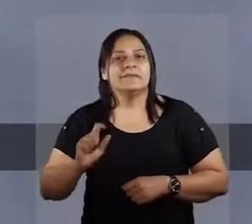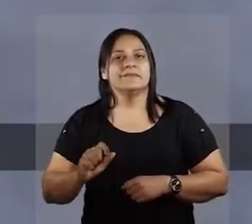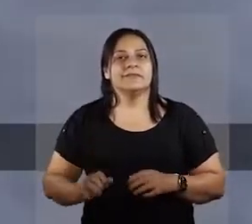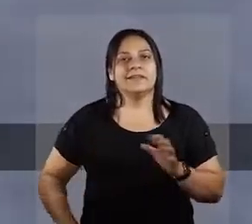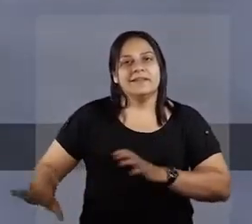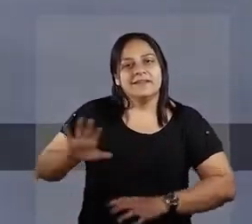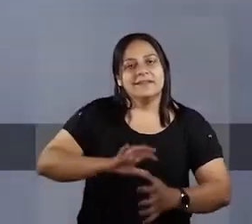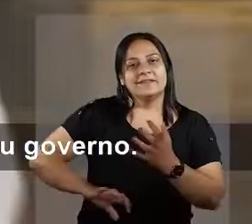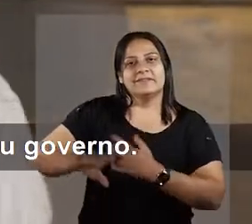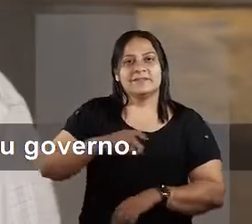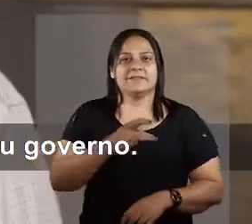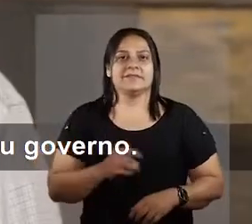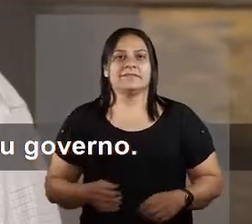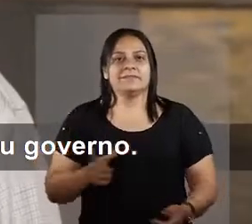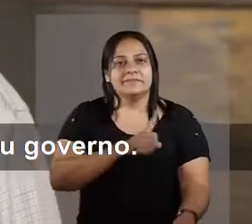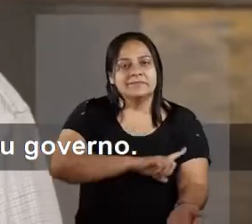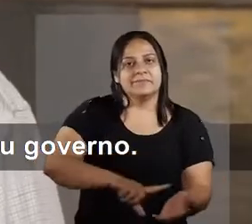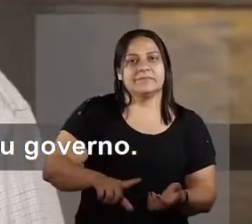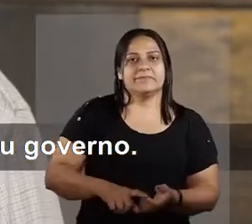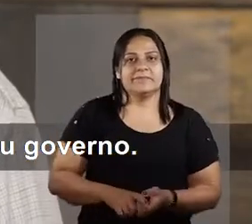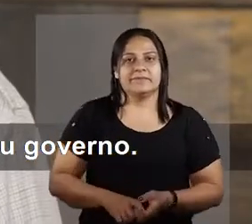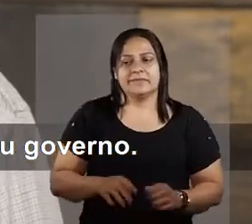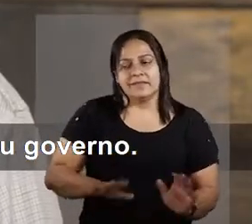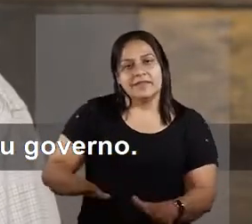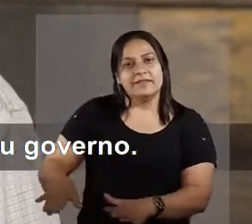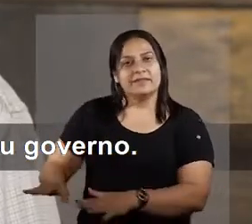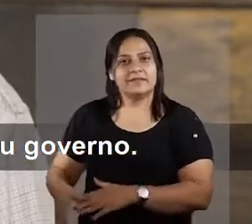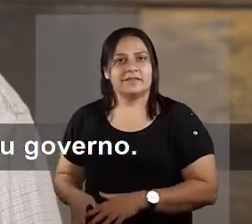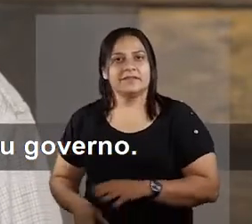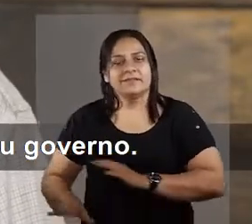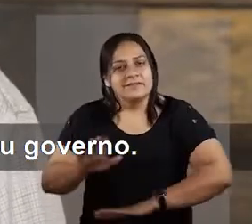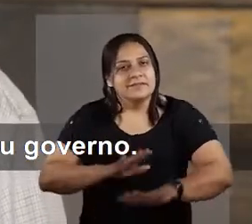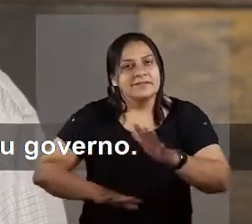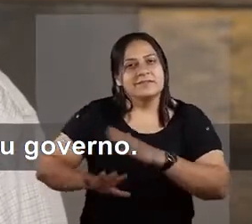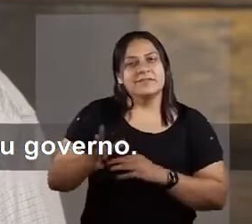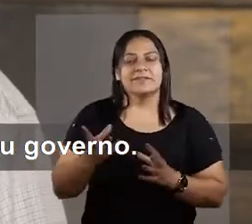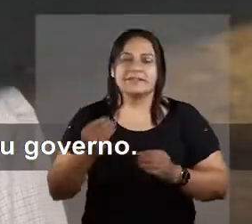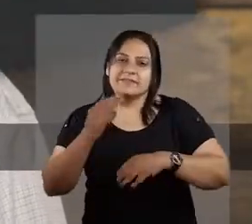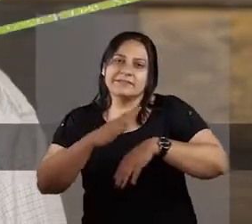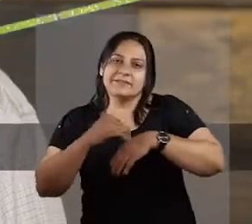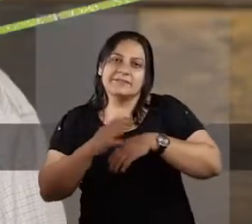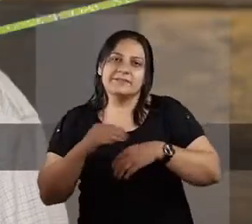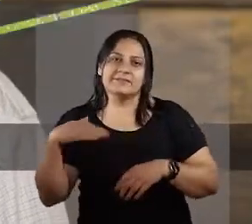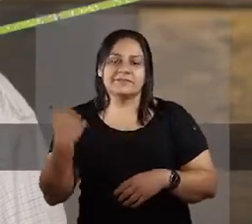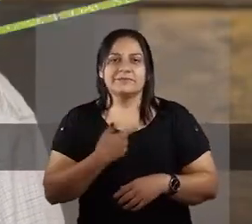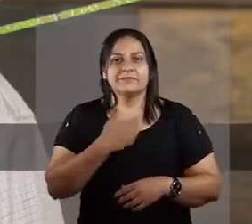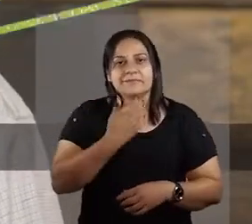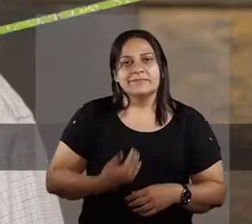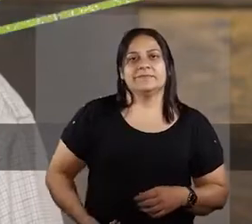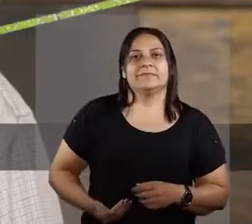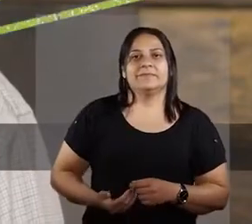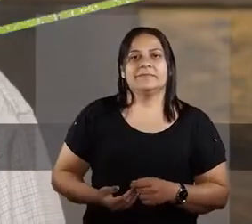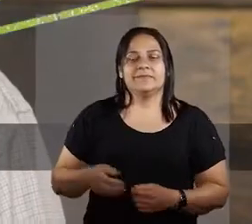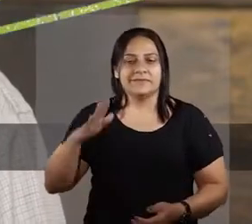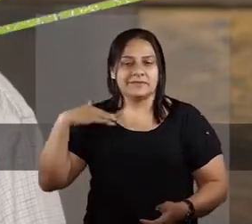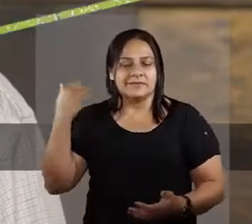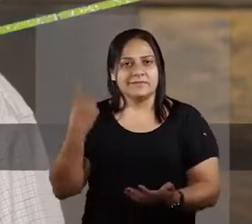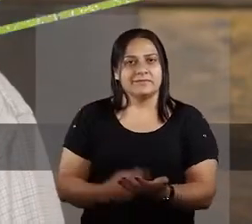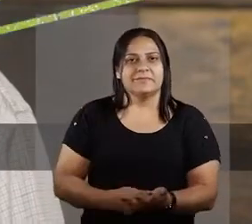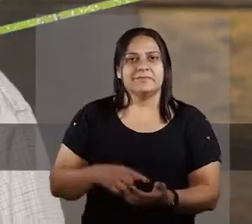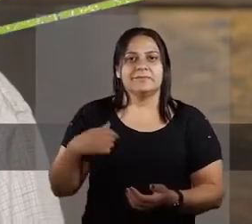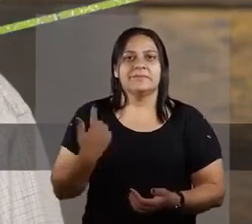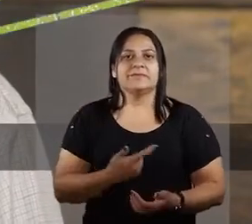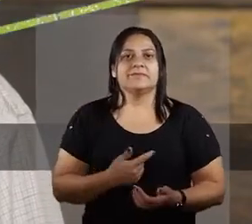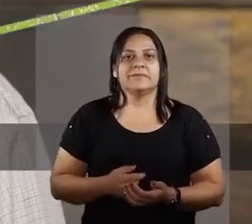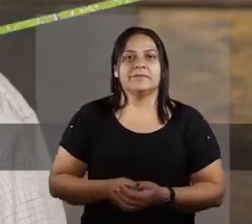a educação. Essas crianças serão cuidadas com muito carinho no meu governo. É um compromisso nosso que vai ser